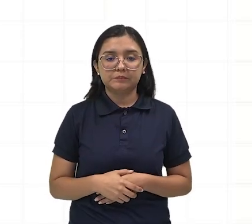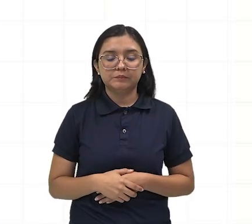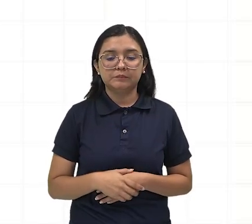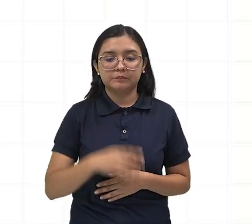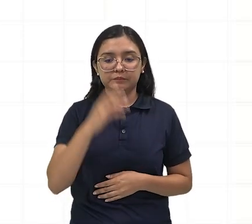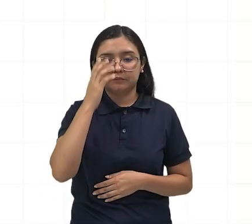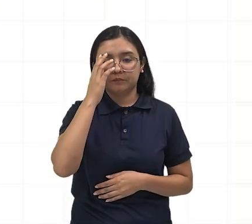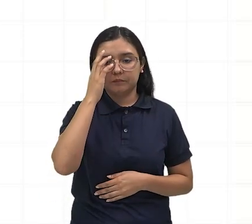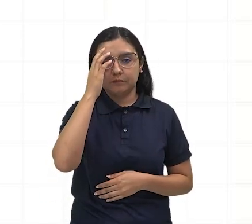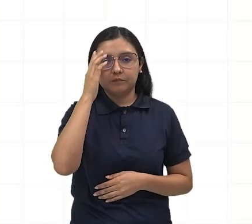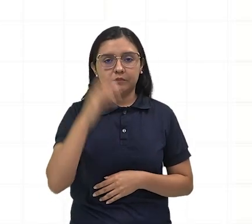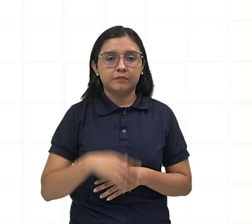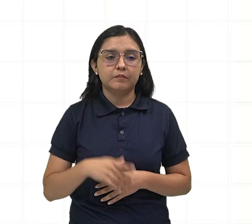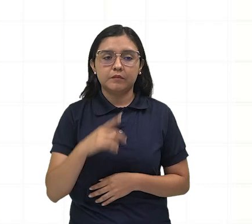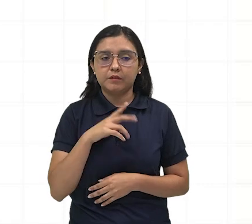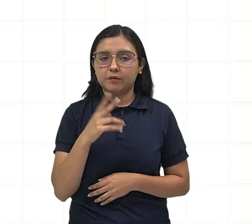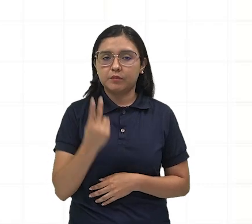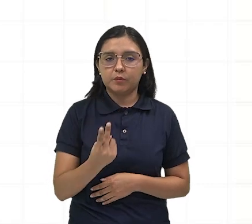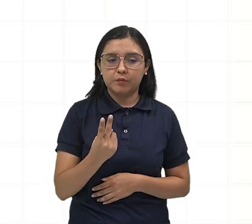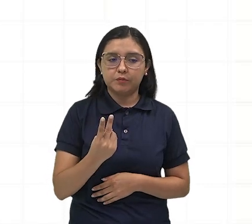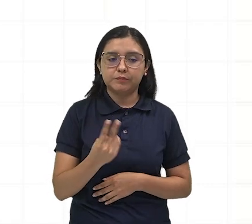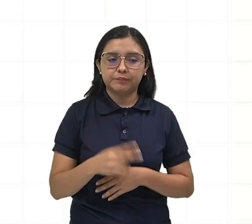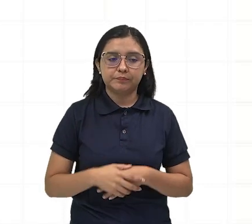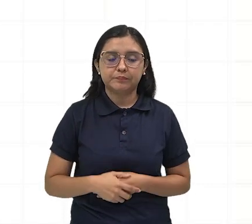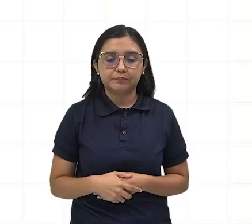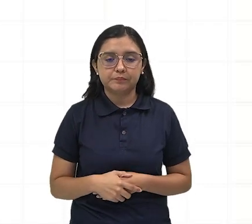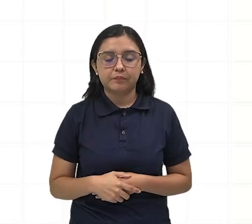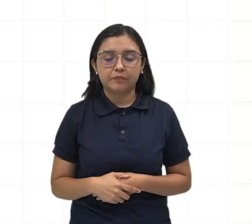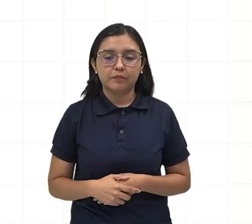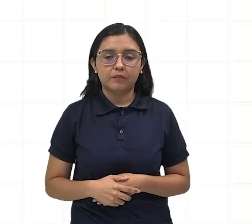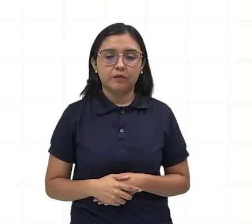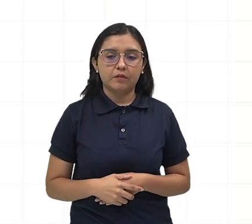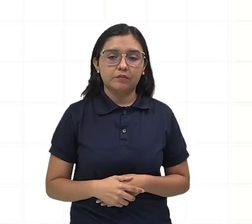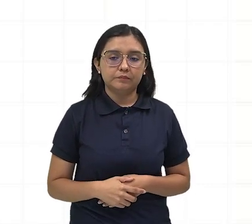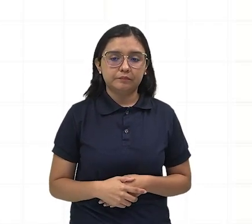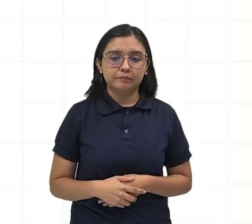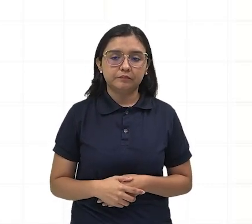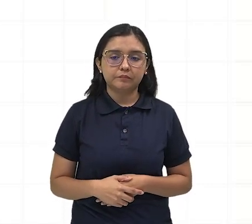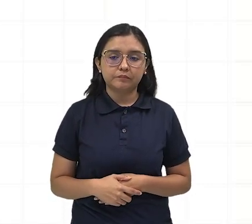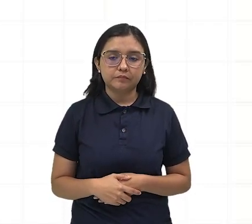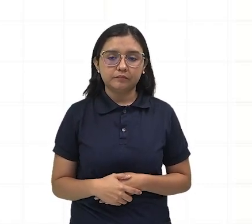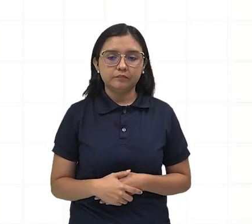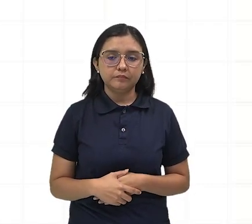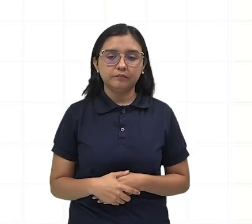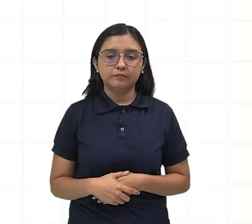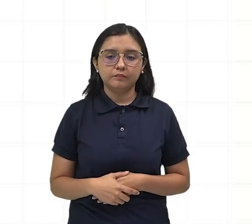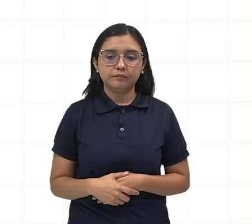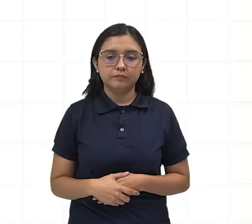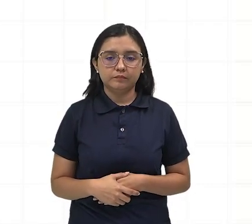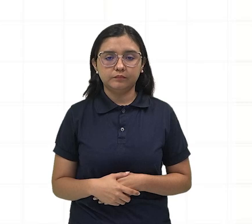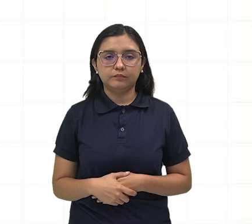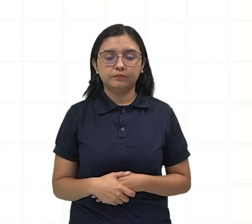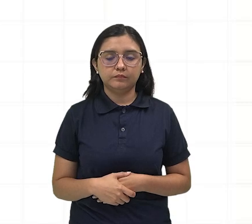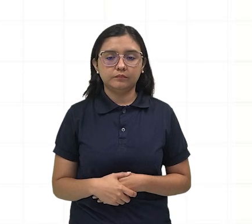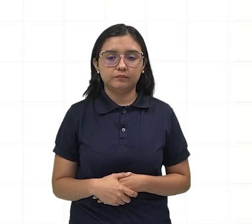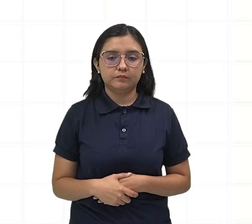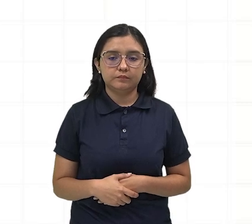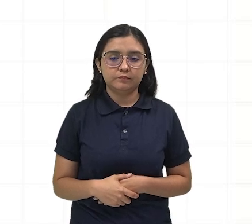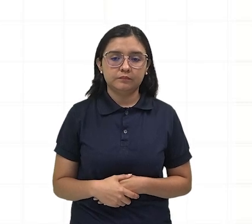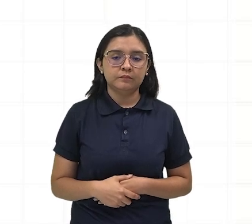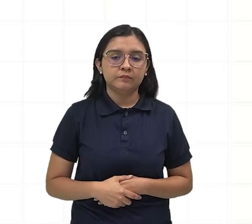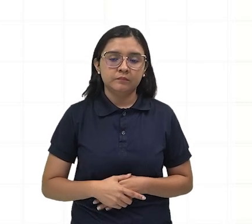o outro círculo. Então, quando nós temos aqui, ó, os